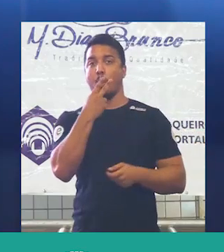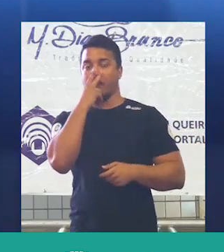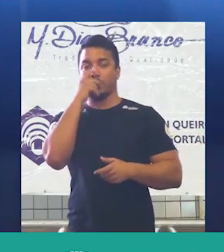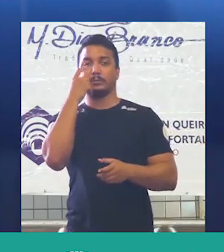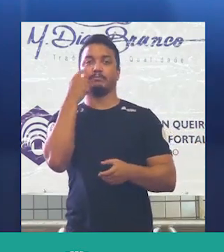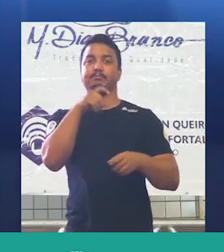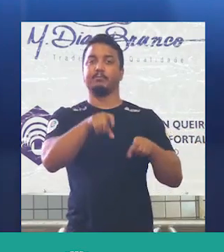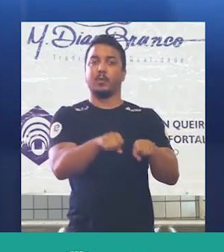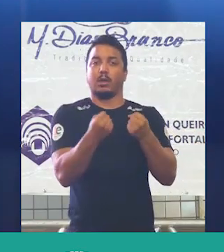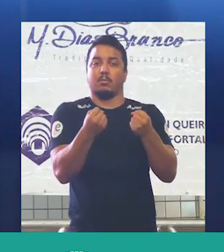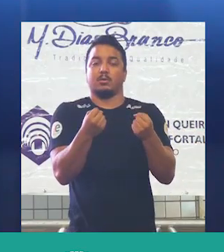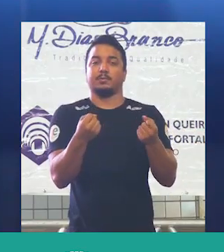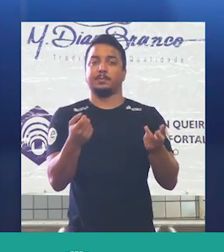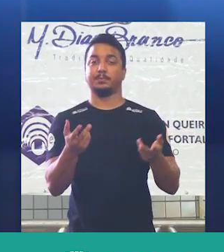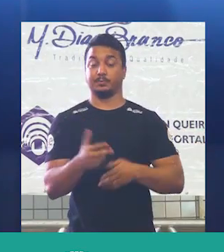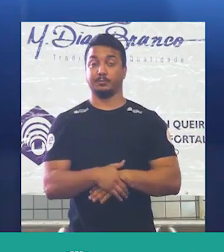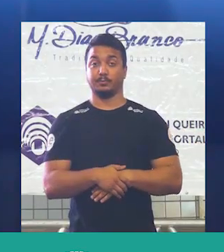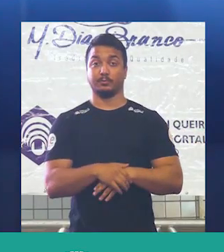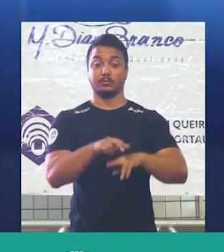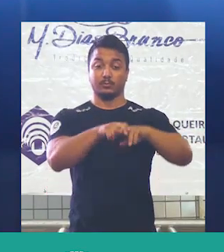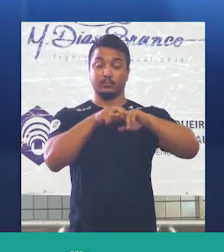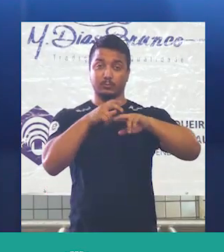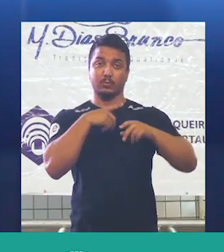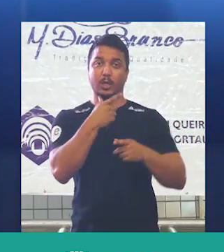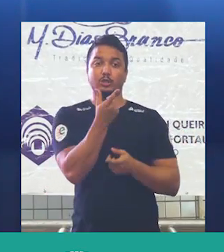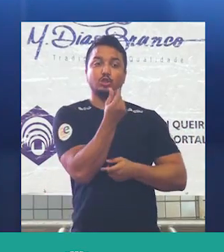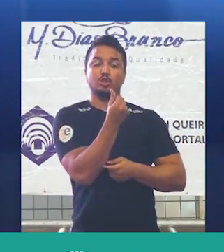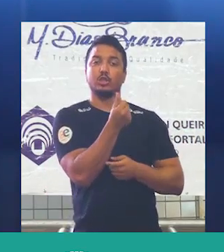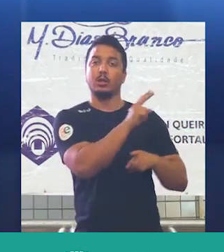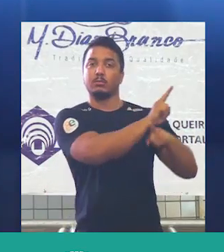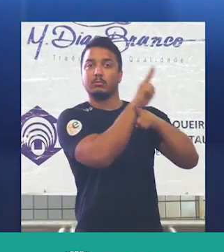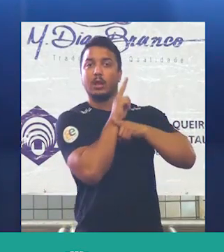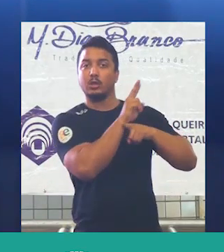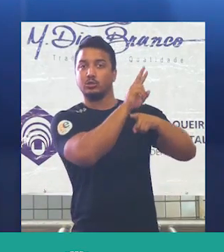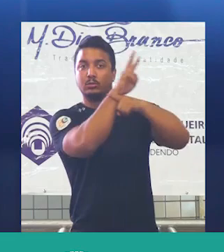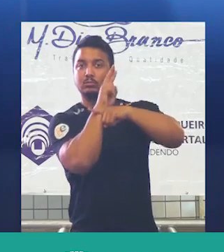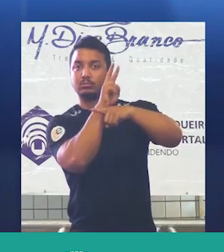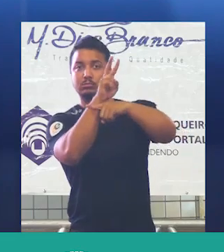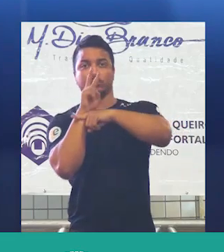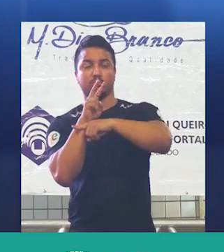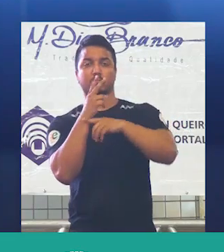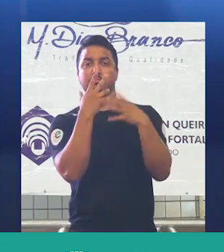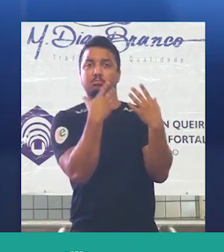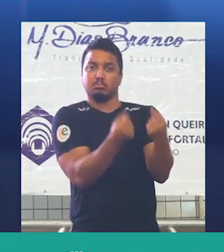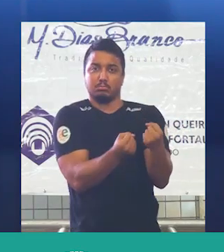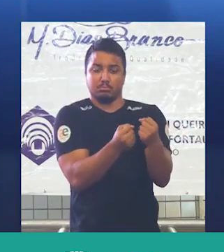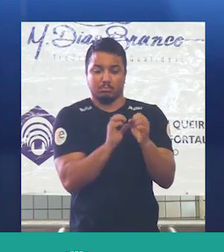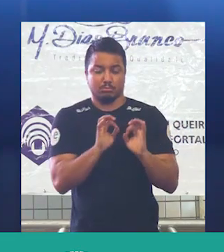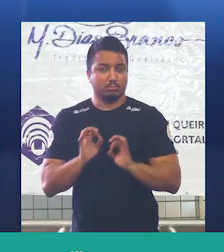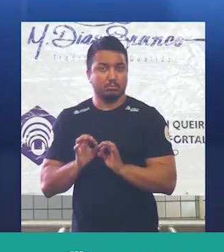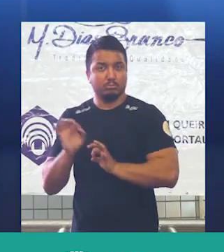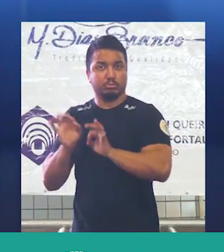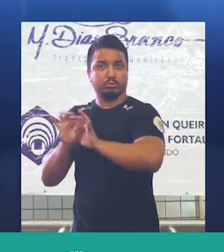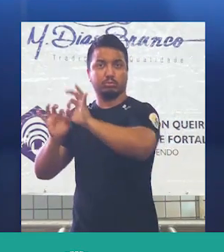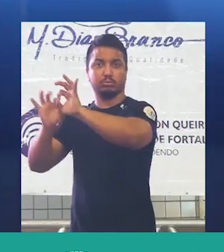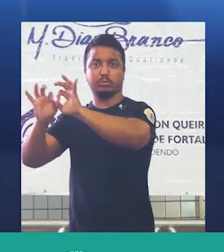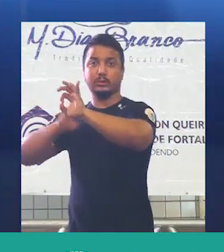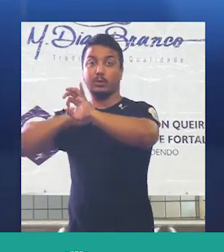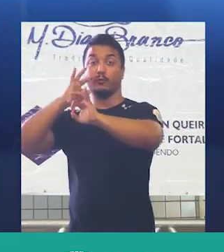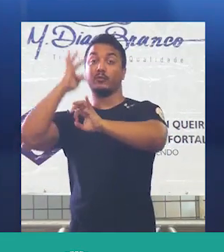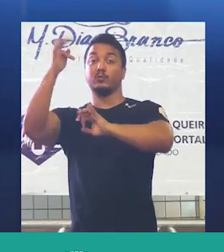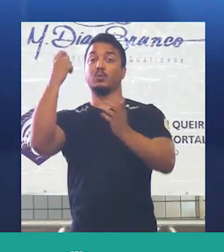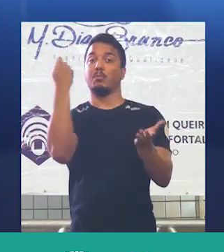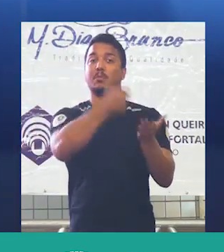né? Então, a gente entrou com dinheiro emprestado. Um dia a gente vai ter que pagar a nossa